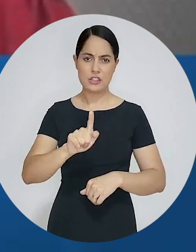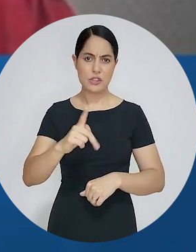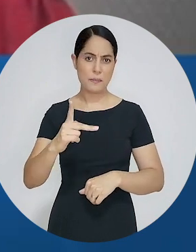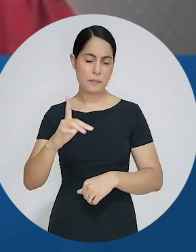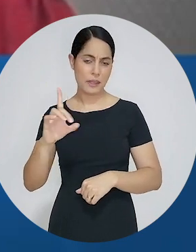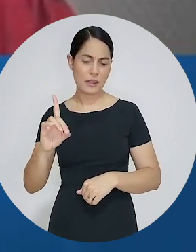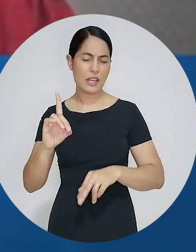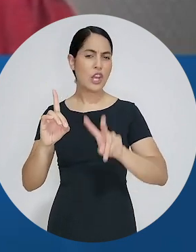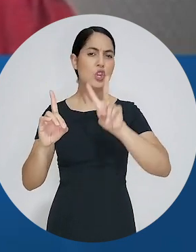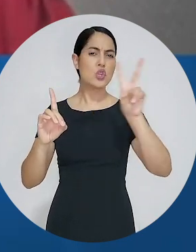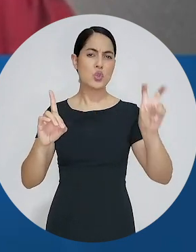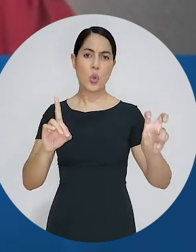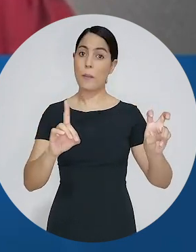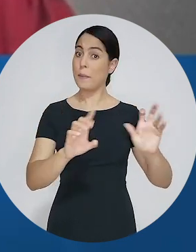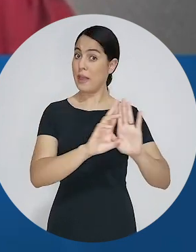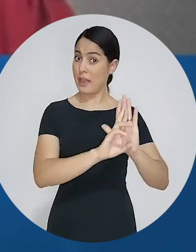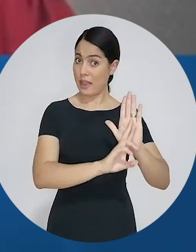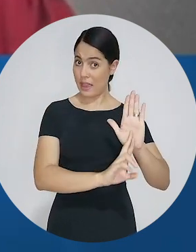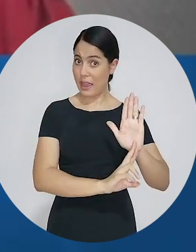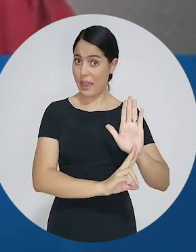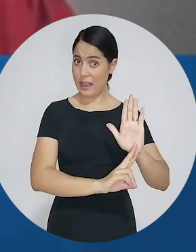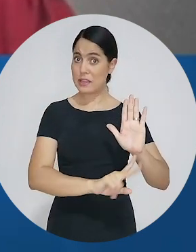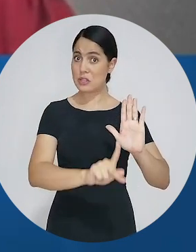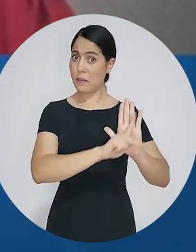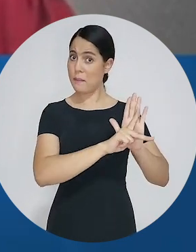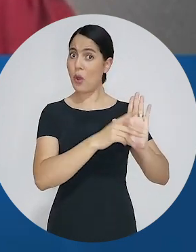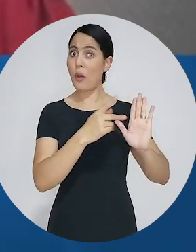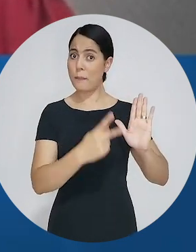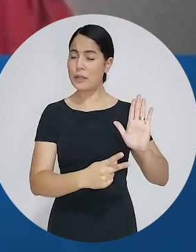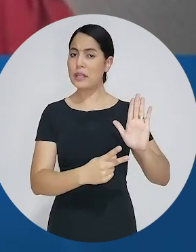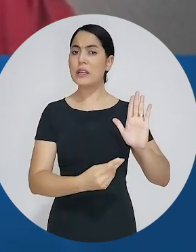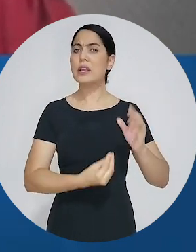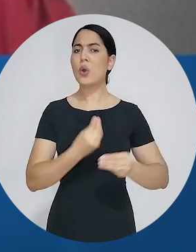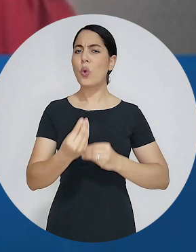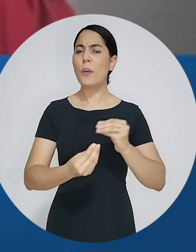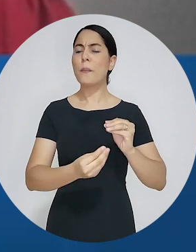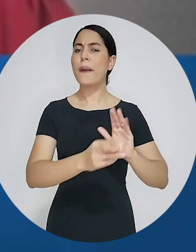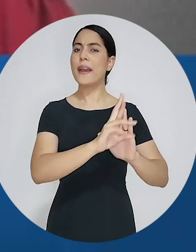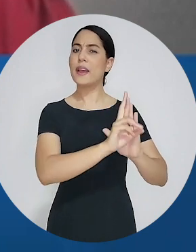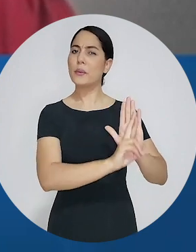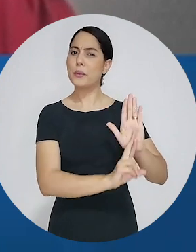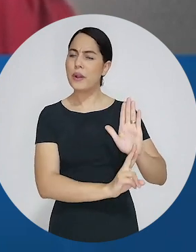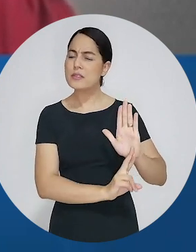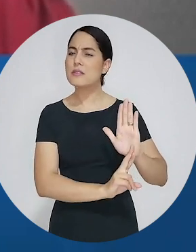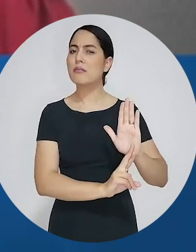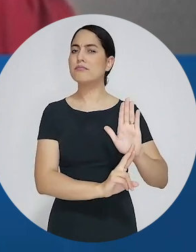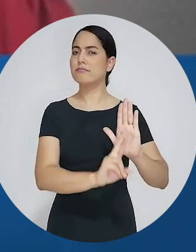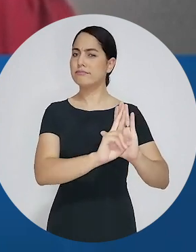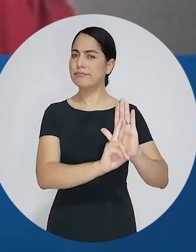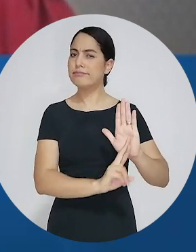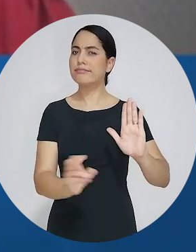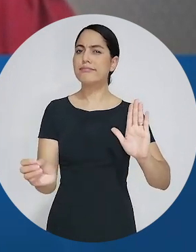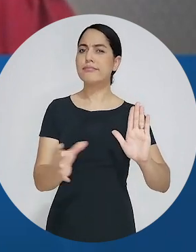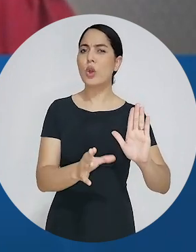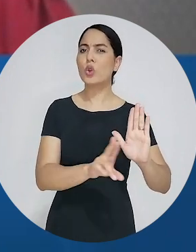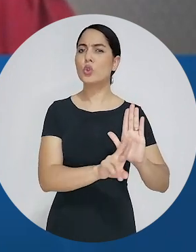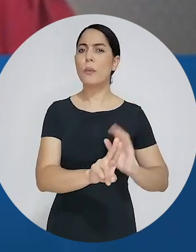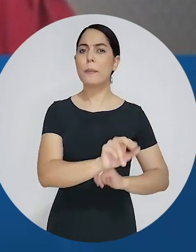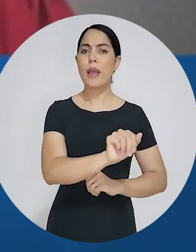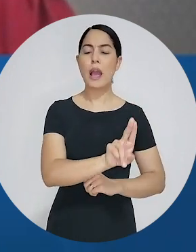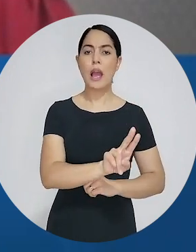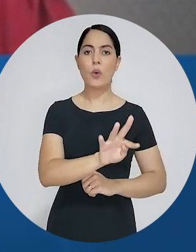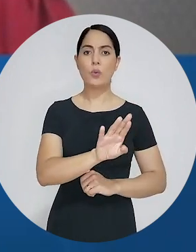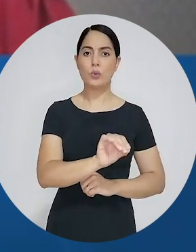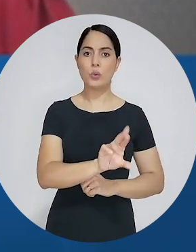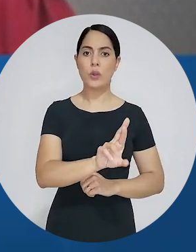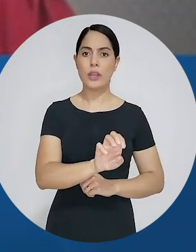da LGPD quanto à autorregulação, o que eles chamam de autorregulação regulada, que é algo até novo na Lei